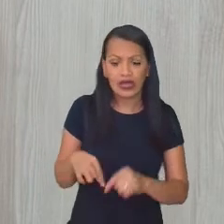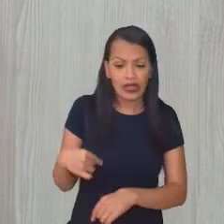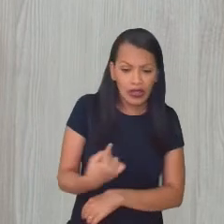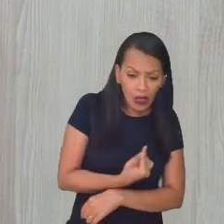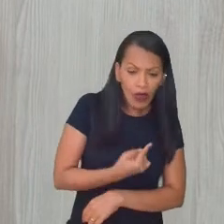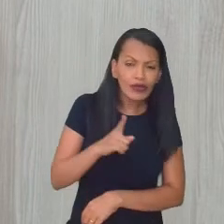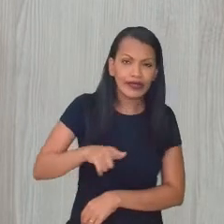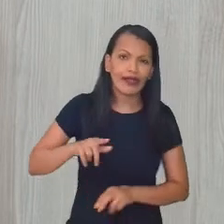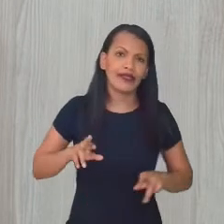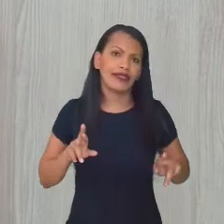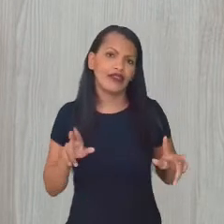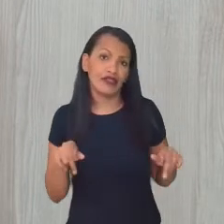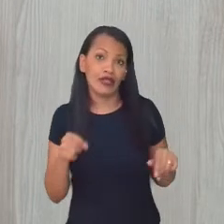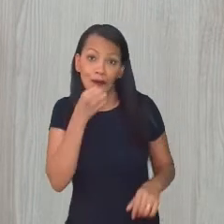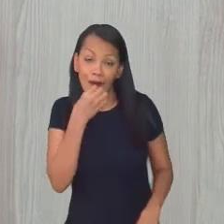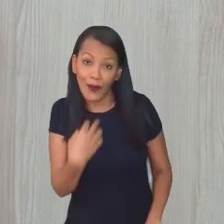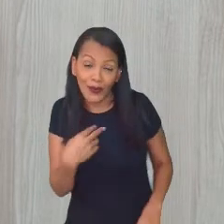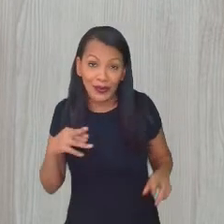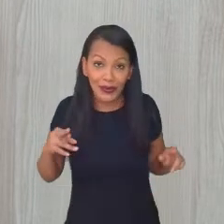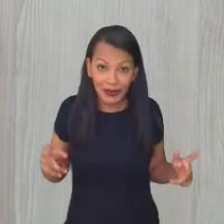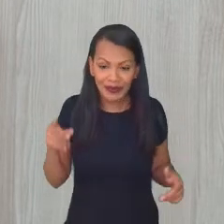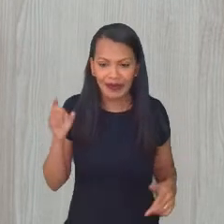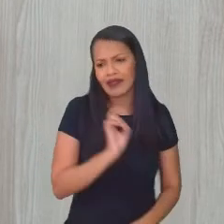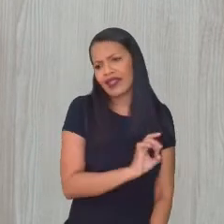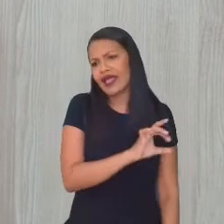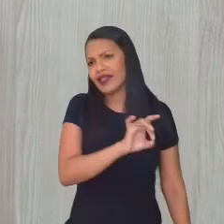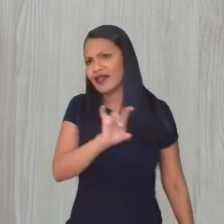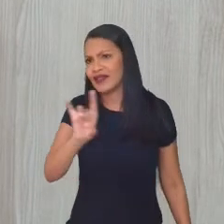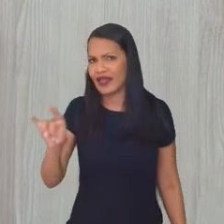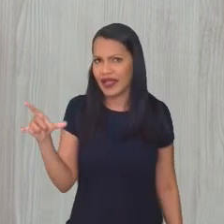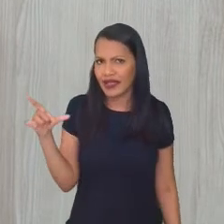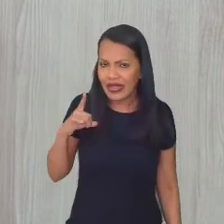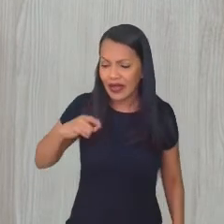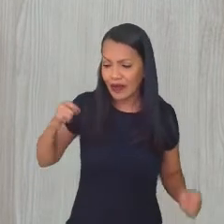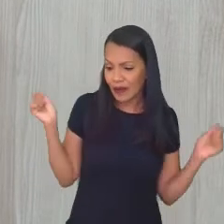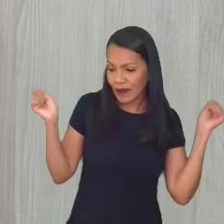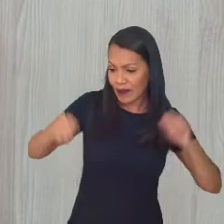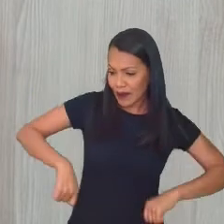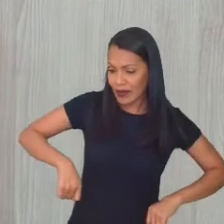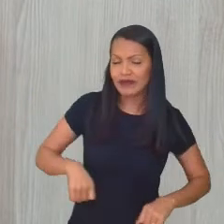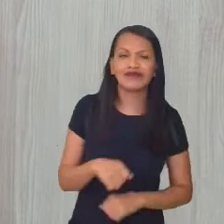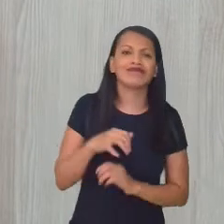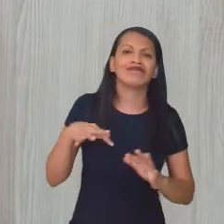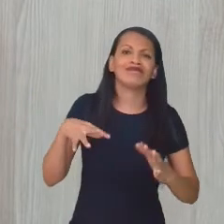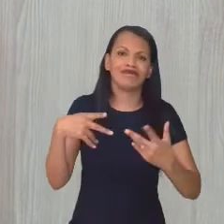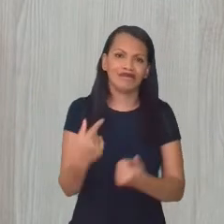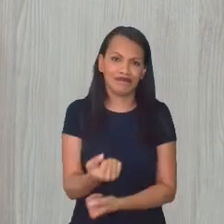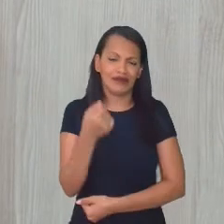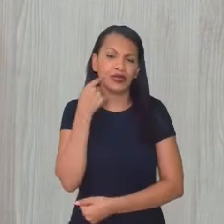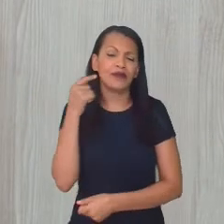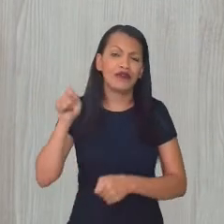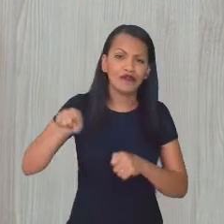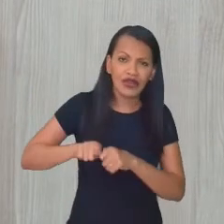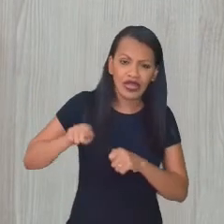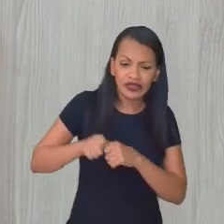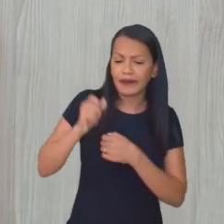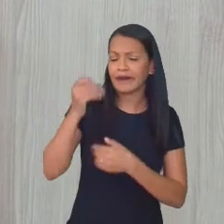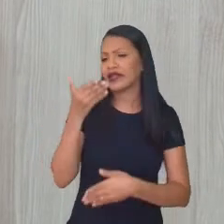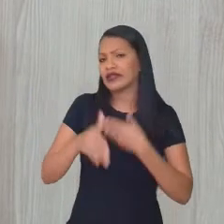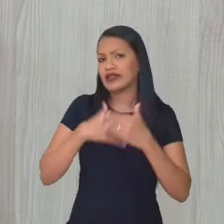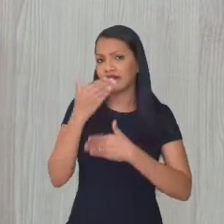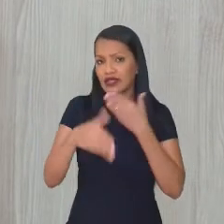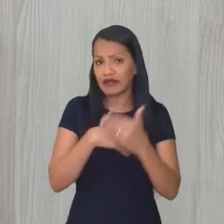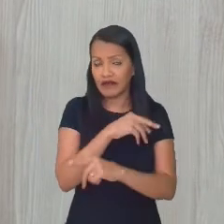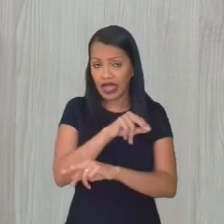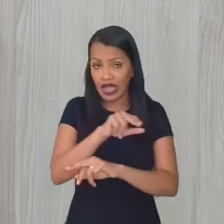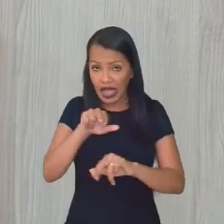somos diferentes, que bom que somos diferentes, e cada um de nós temos um potencial rico, né, para executar, para desenvolver